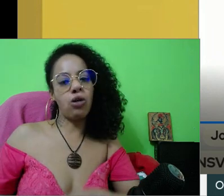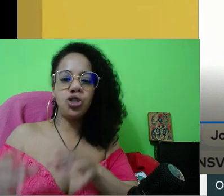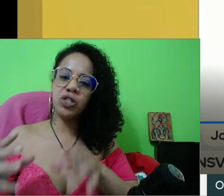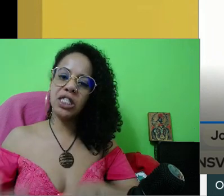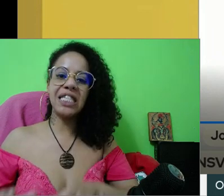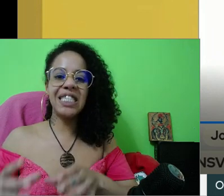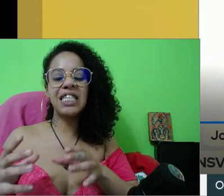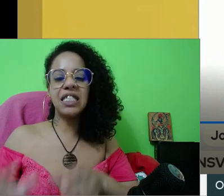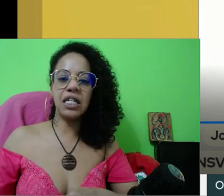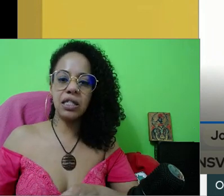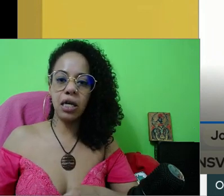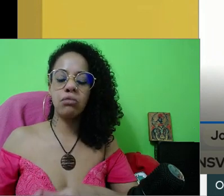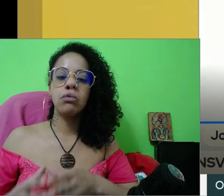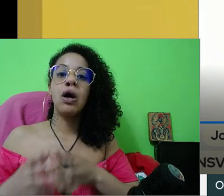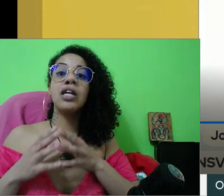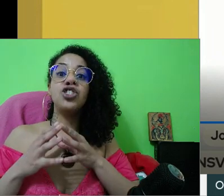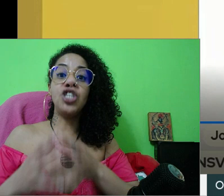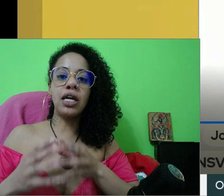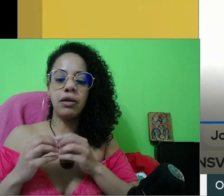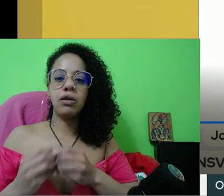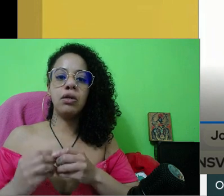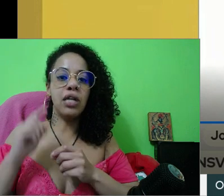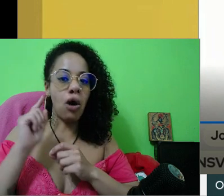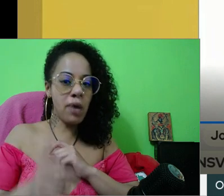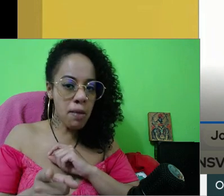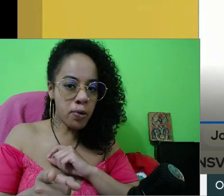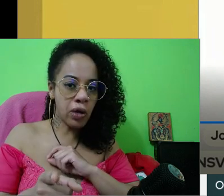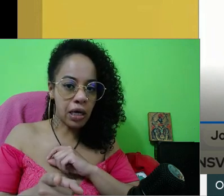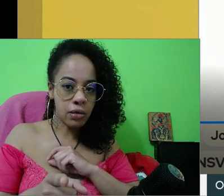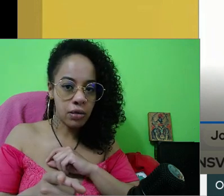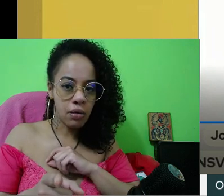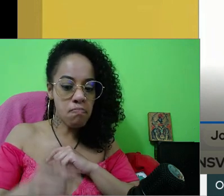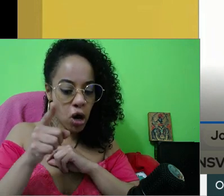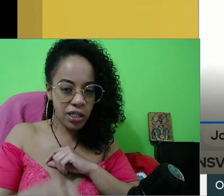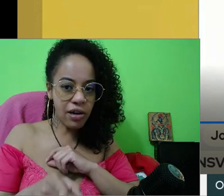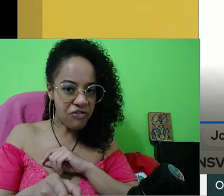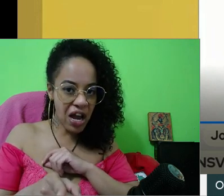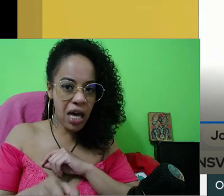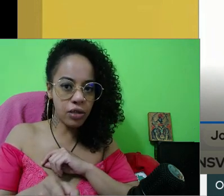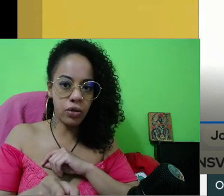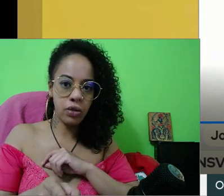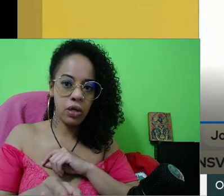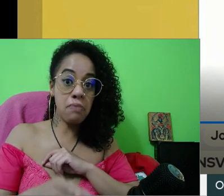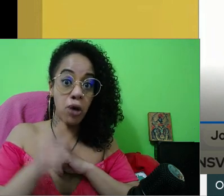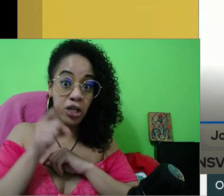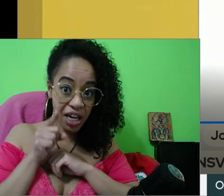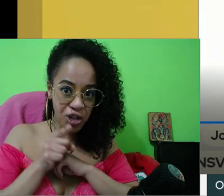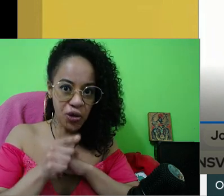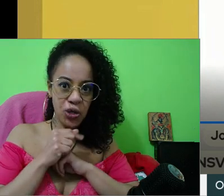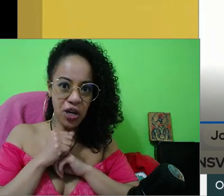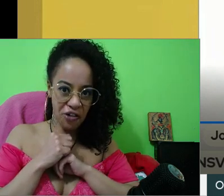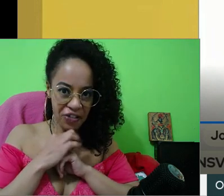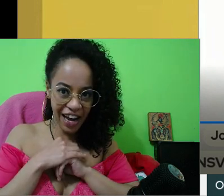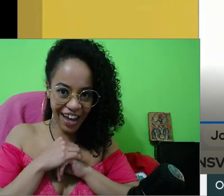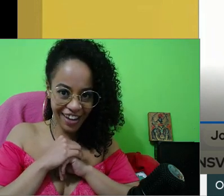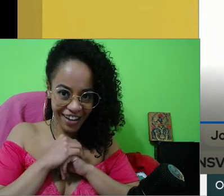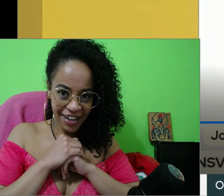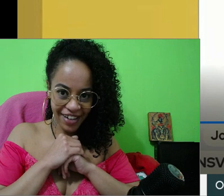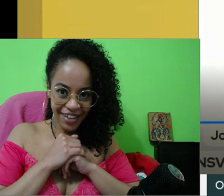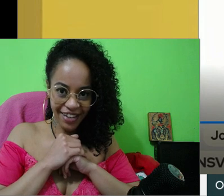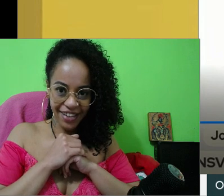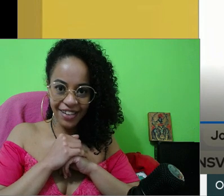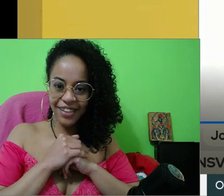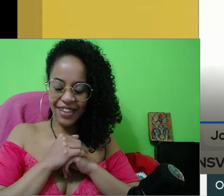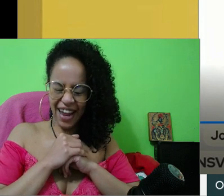Claro se você é sexista diga não manipula mostra eu falando e mostra tudo que eu